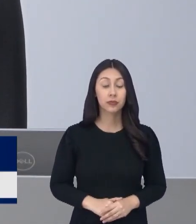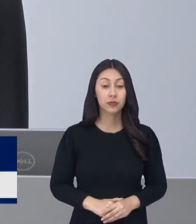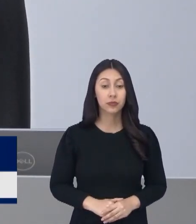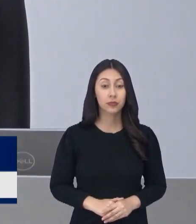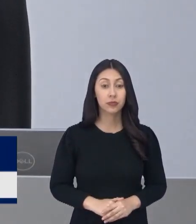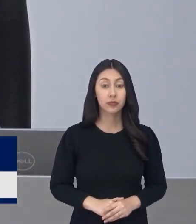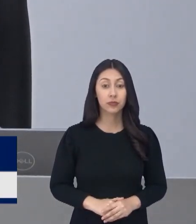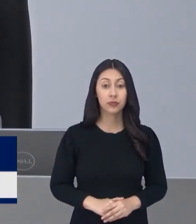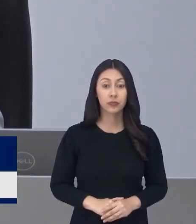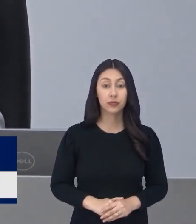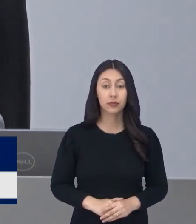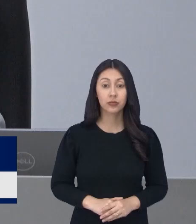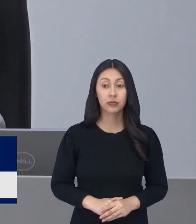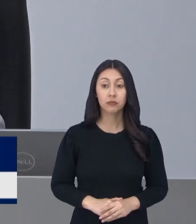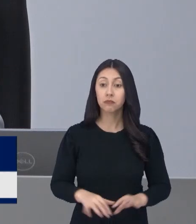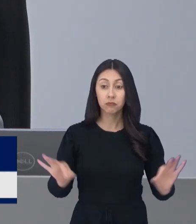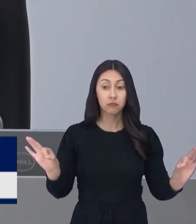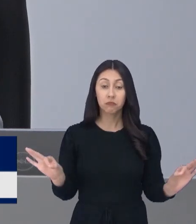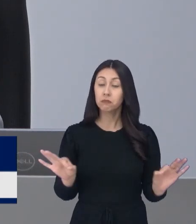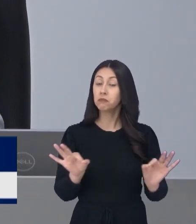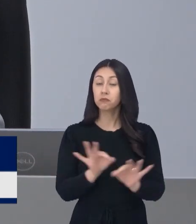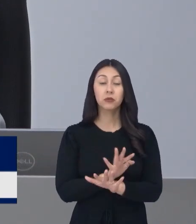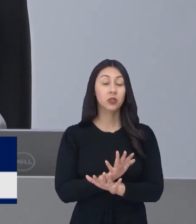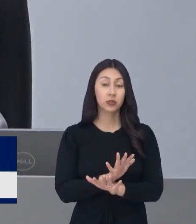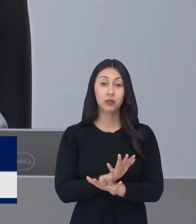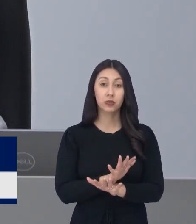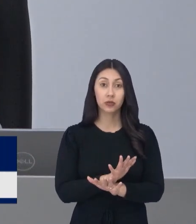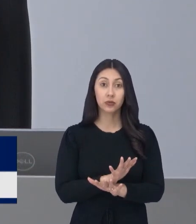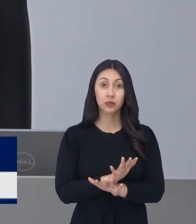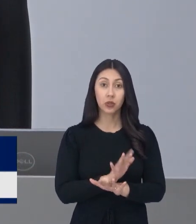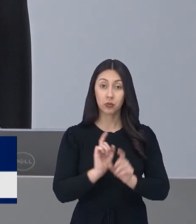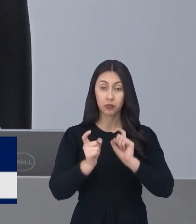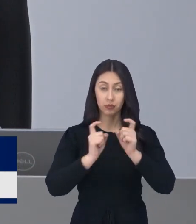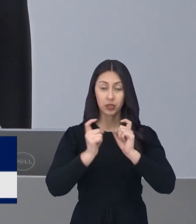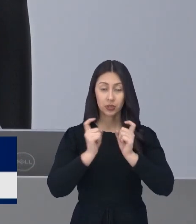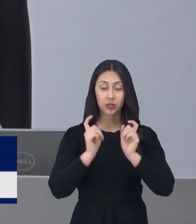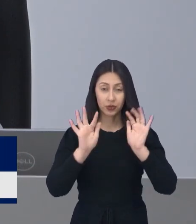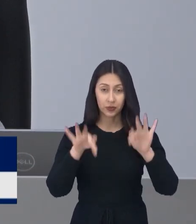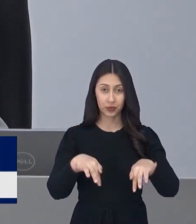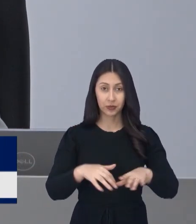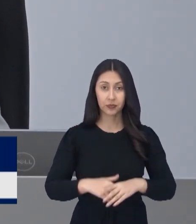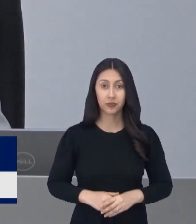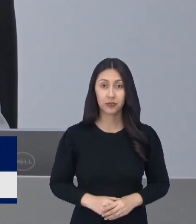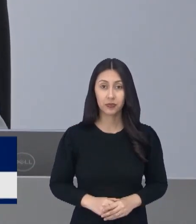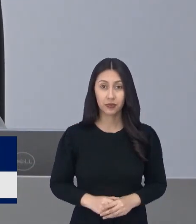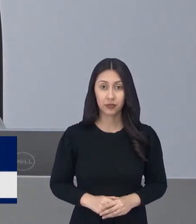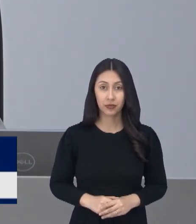Nada mais havendo a tratar, está encerrada a presente sessão.